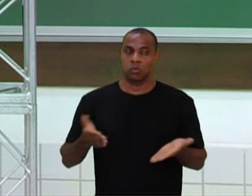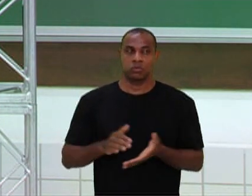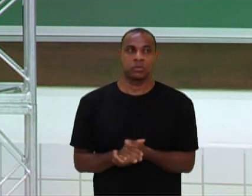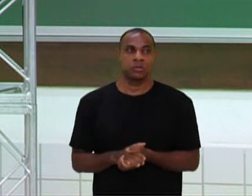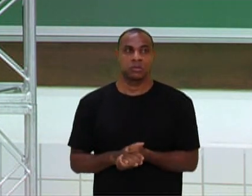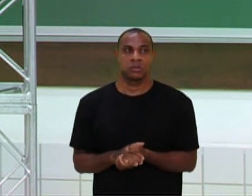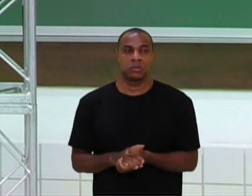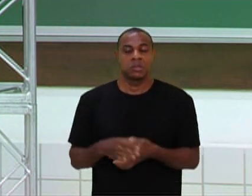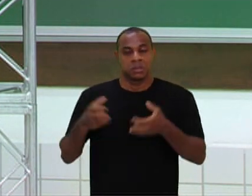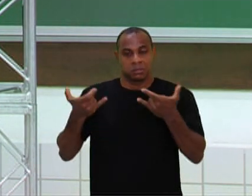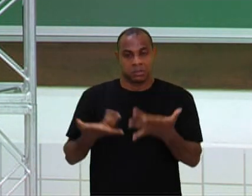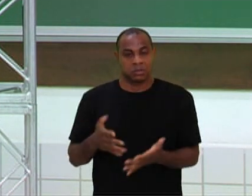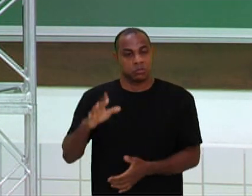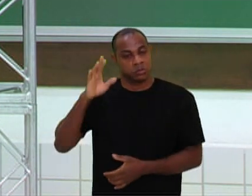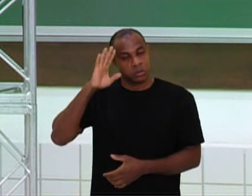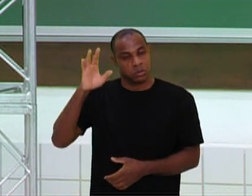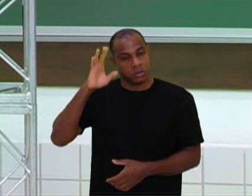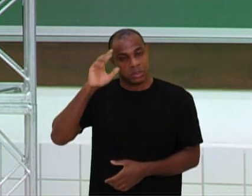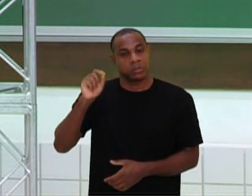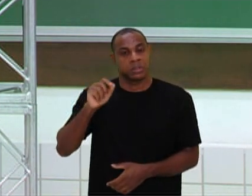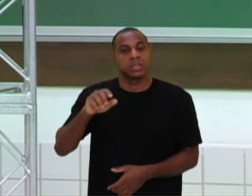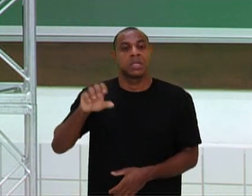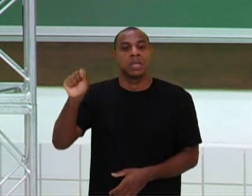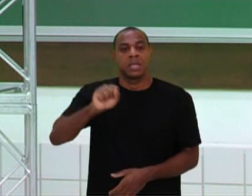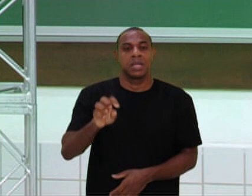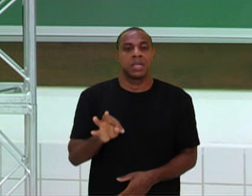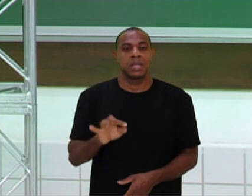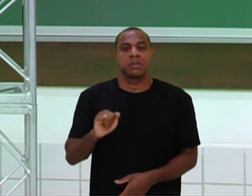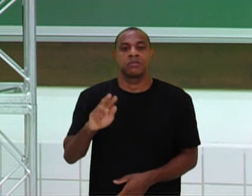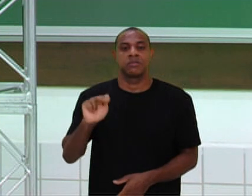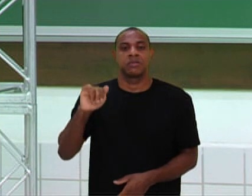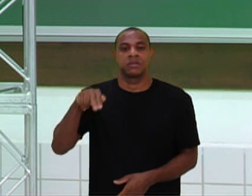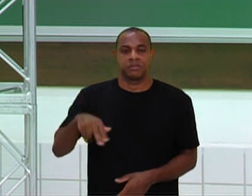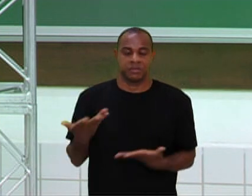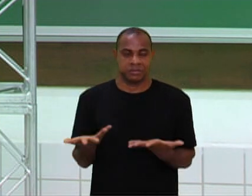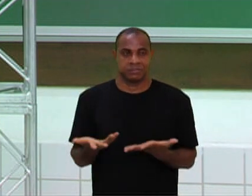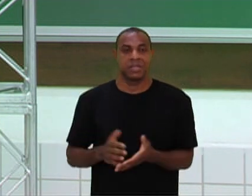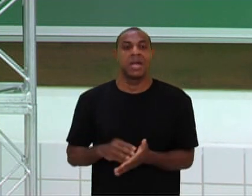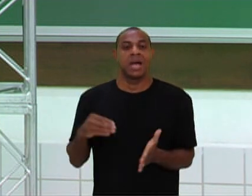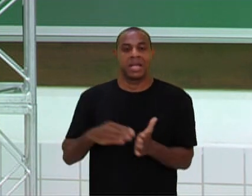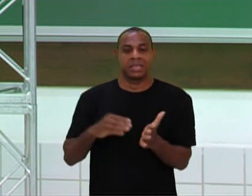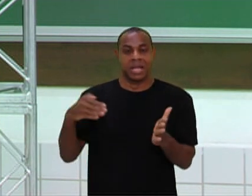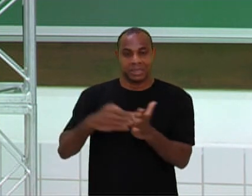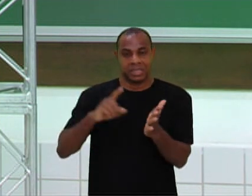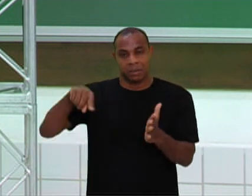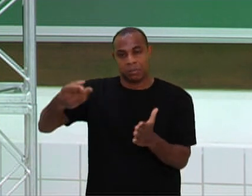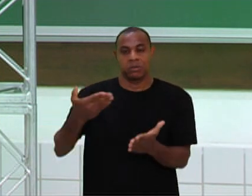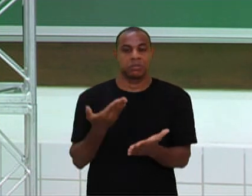Vocês viram sobre o teorema de Steven e conto vocês com o próximo momento aí. Até mais!